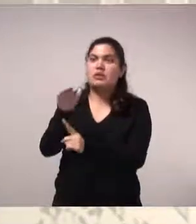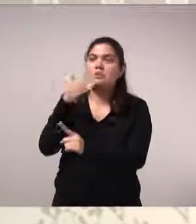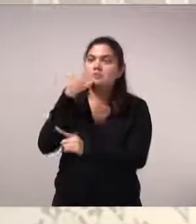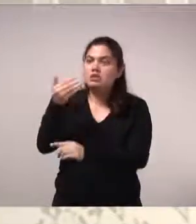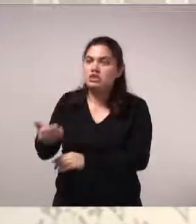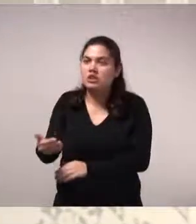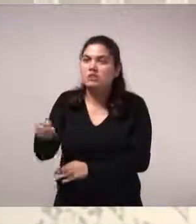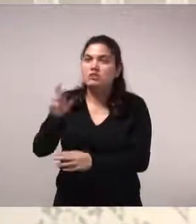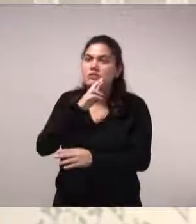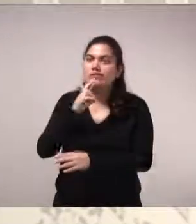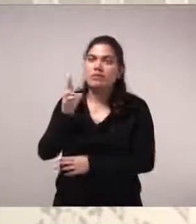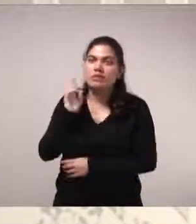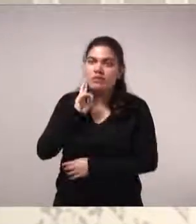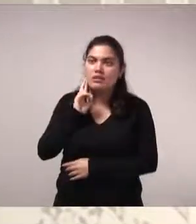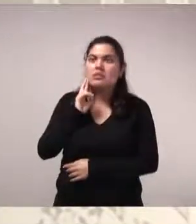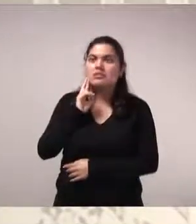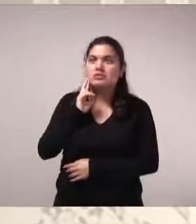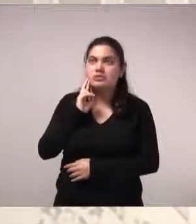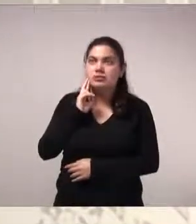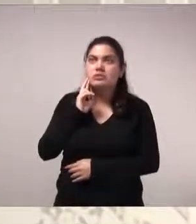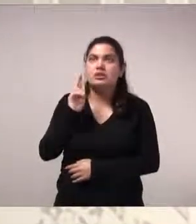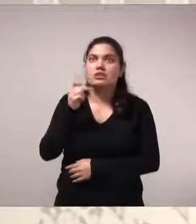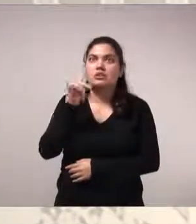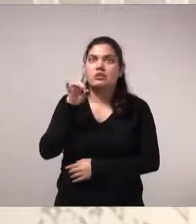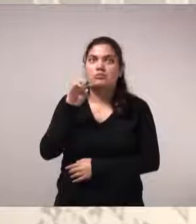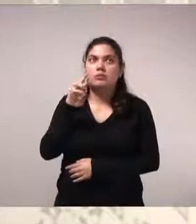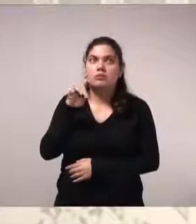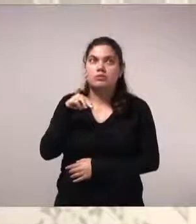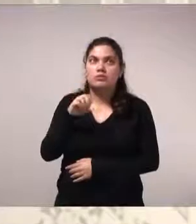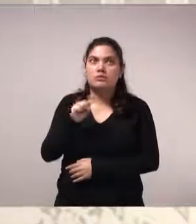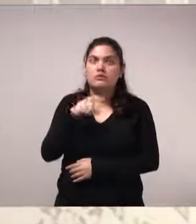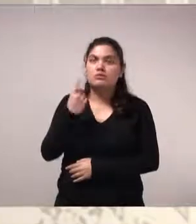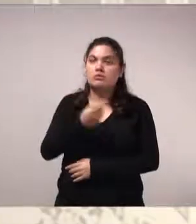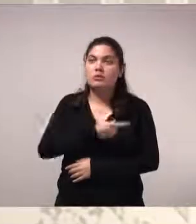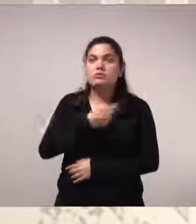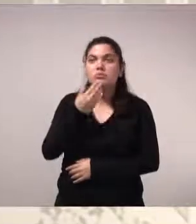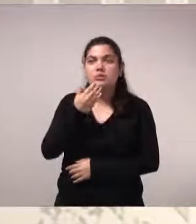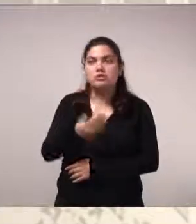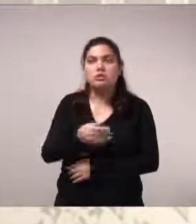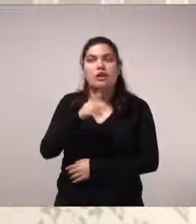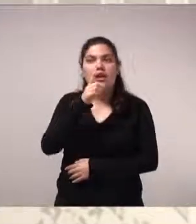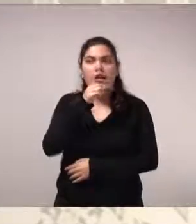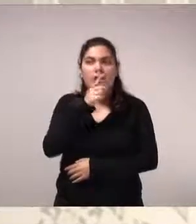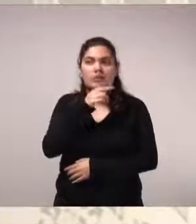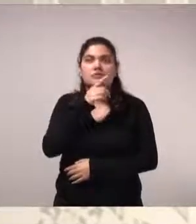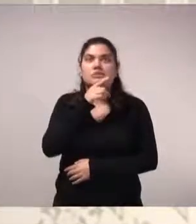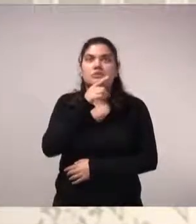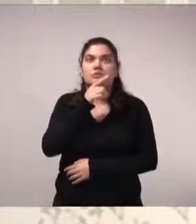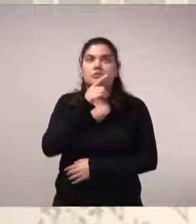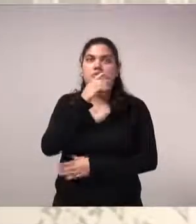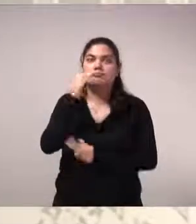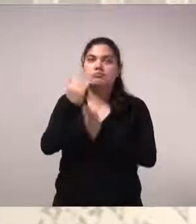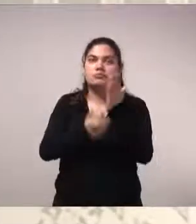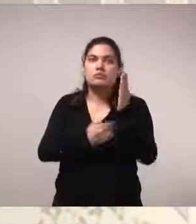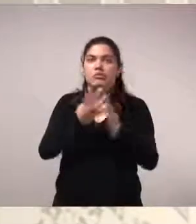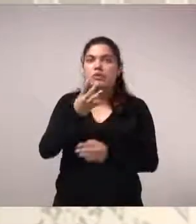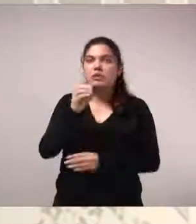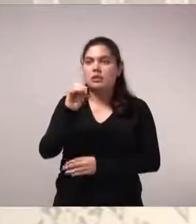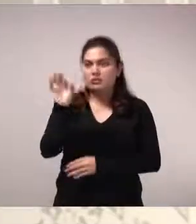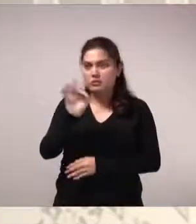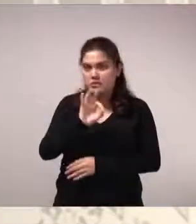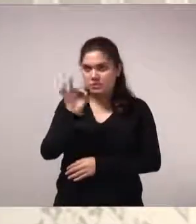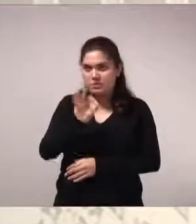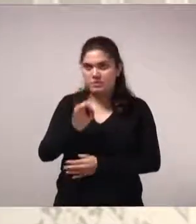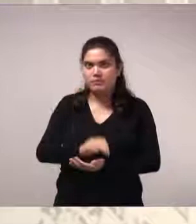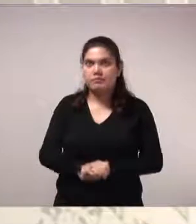dos restaurantes, instalamos hidrômetros e passamos a cobrar pela água consumida, uma redução de 40%.